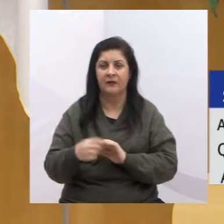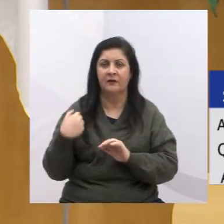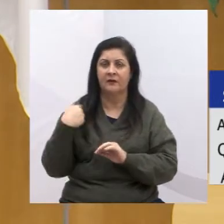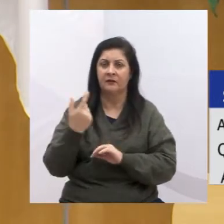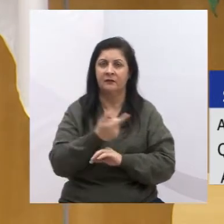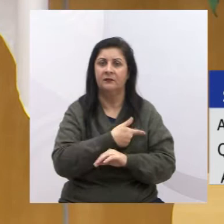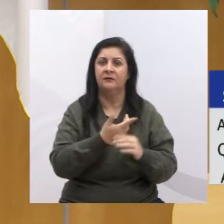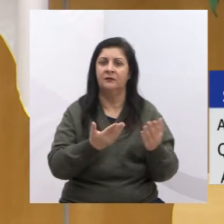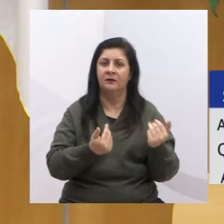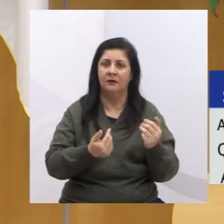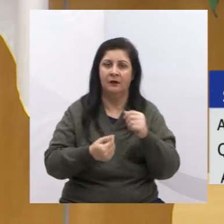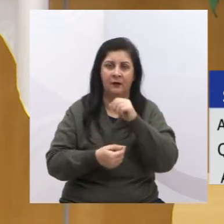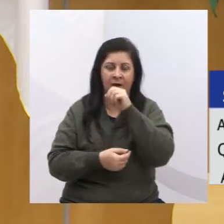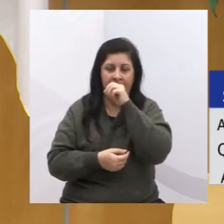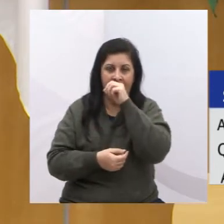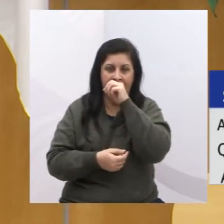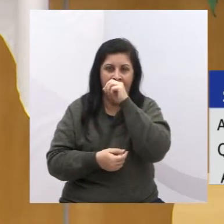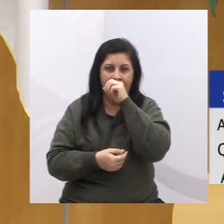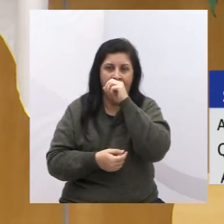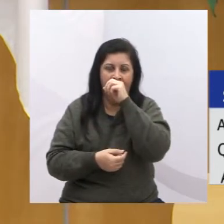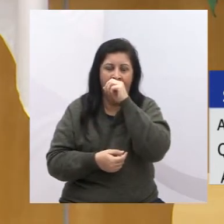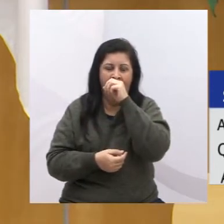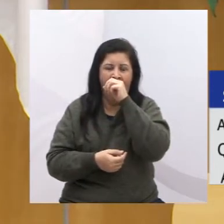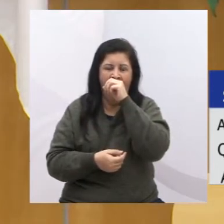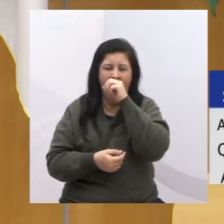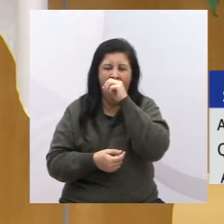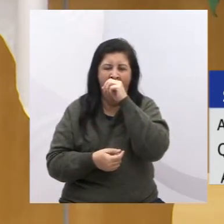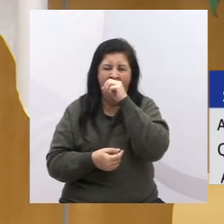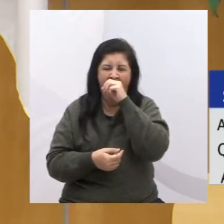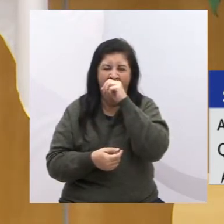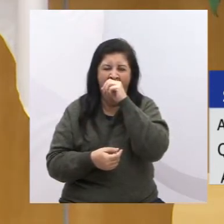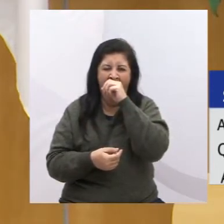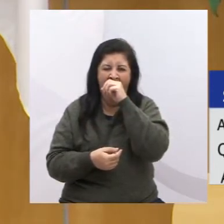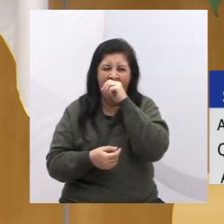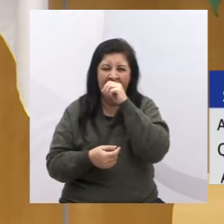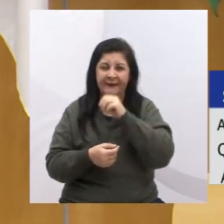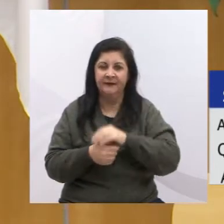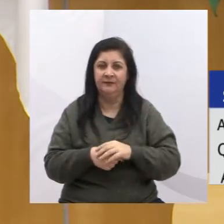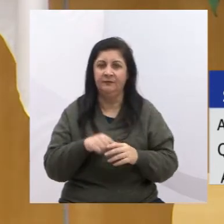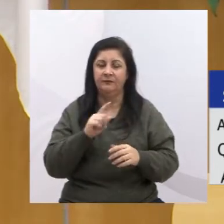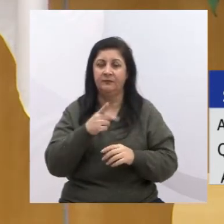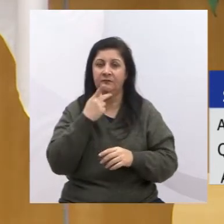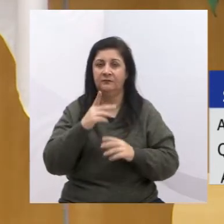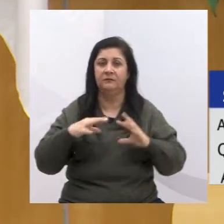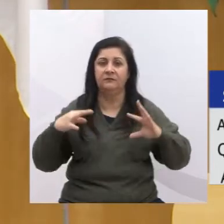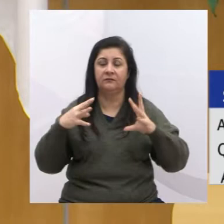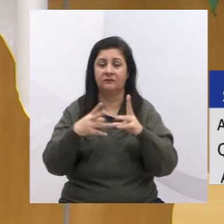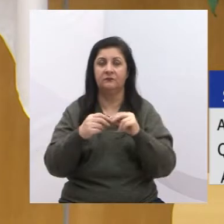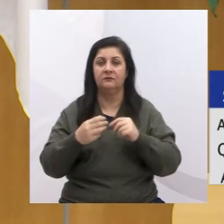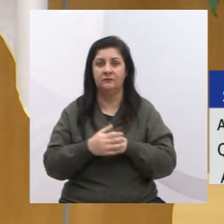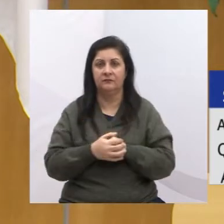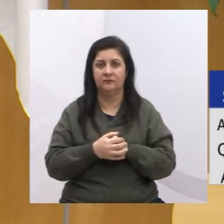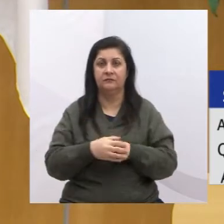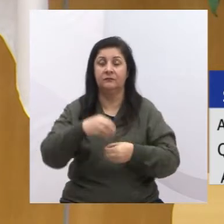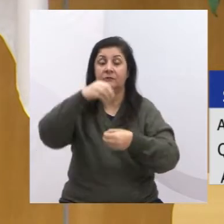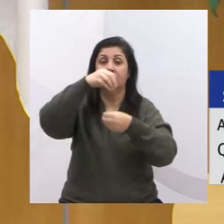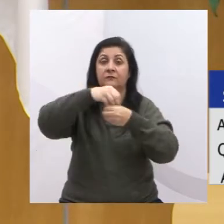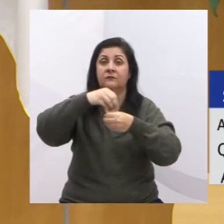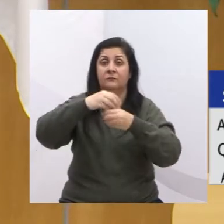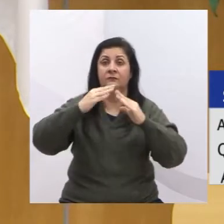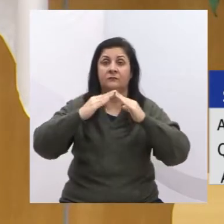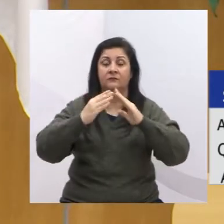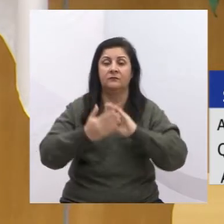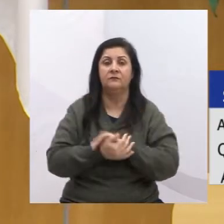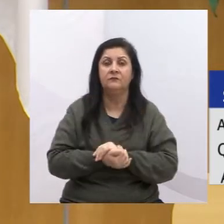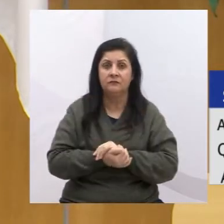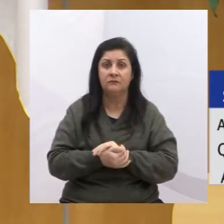jovens. E isso aqui eu não falo de uma forma genérica, de uma forma abrangente, eu falo dentro das nossas casas, com